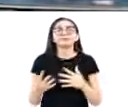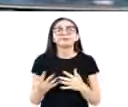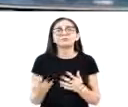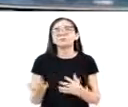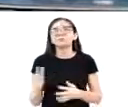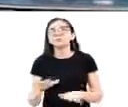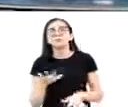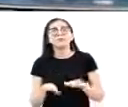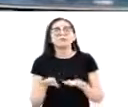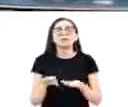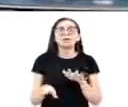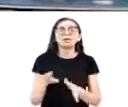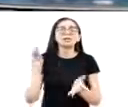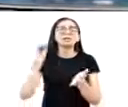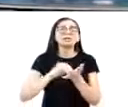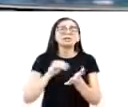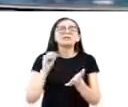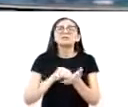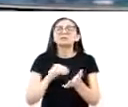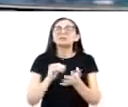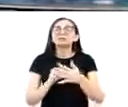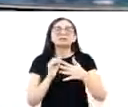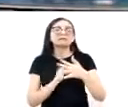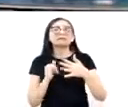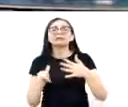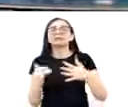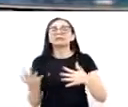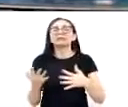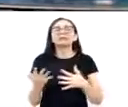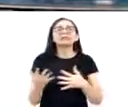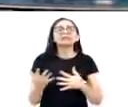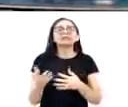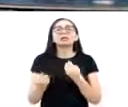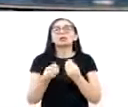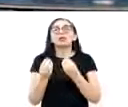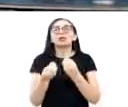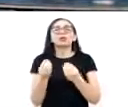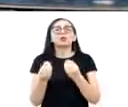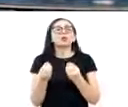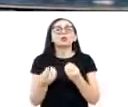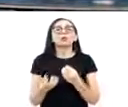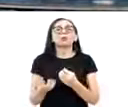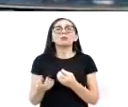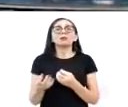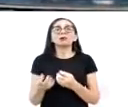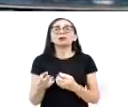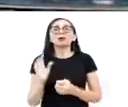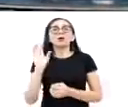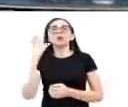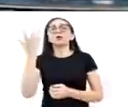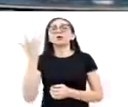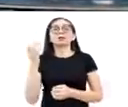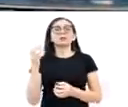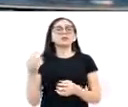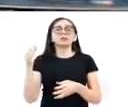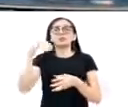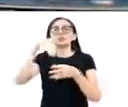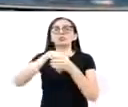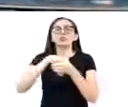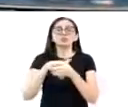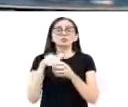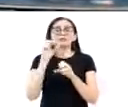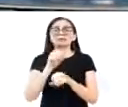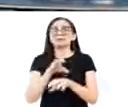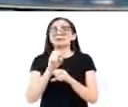instituições, talvez até pela falta de instituição de políticas públicas voltadas para o momento da pandemia